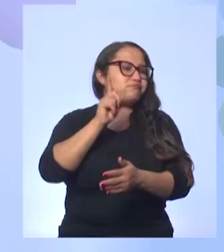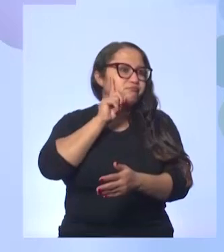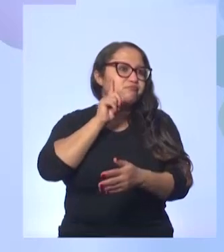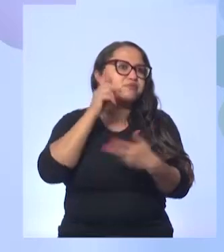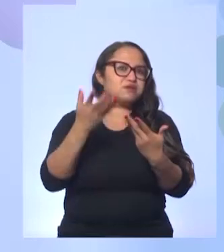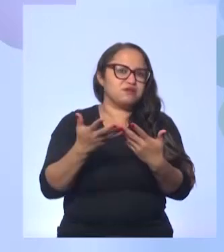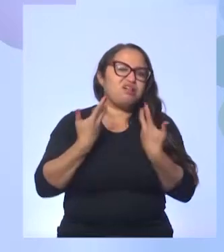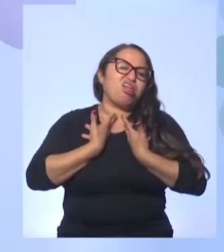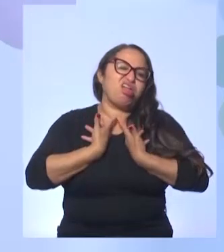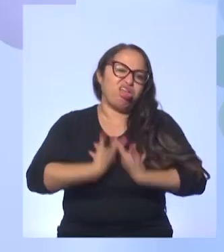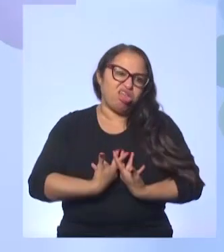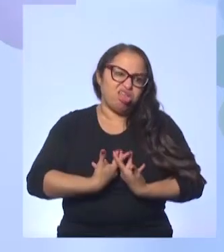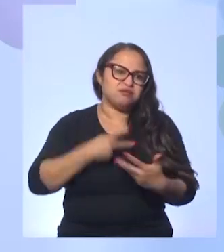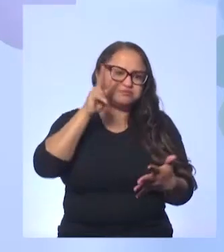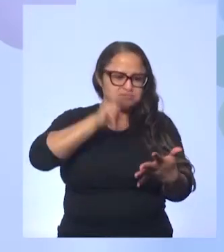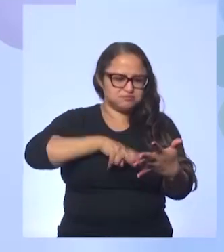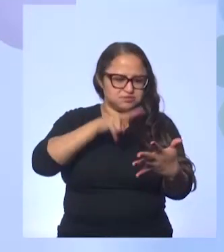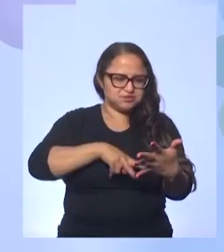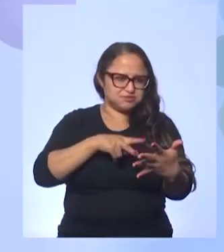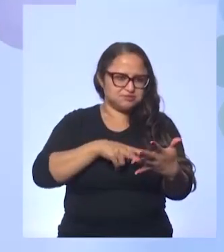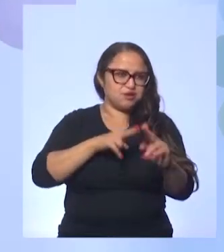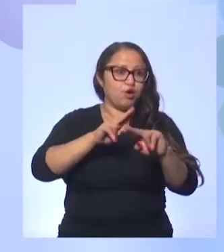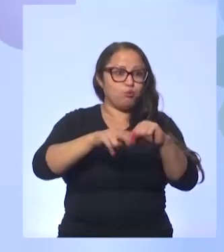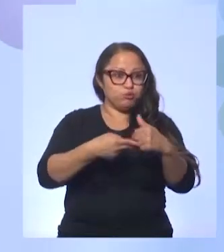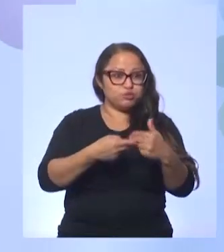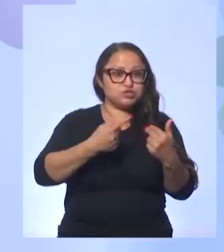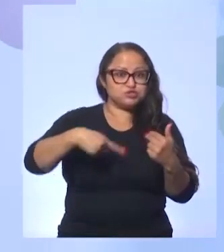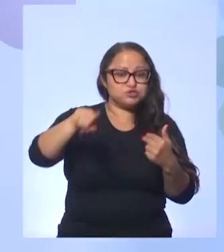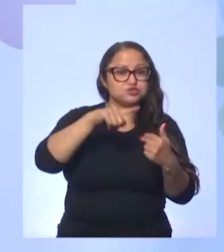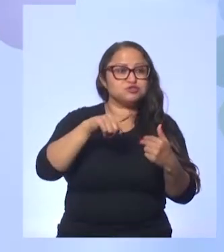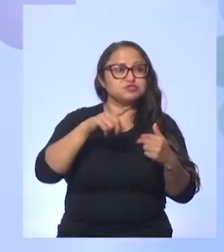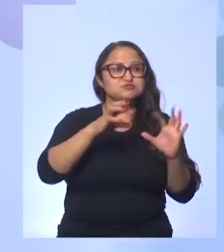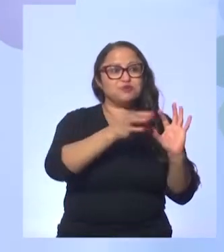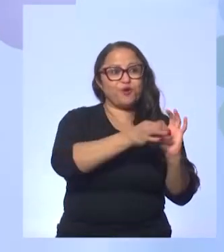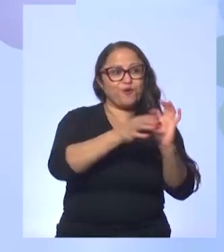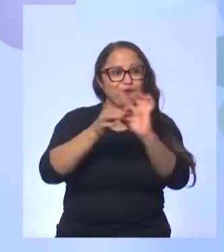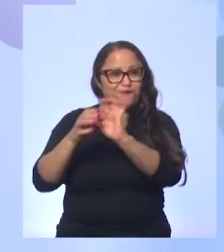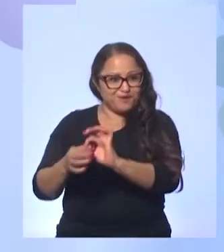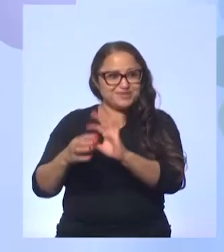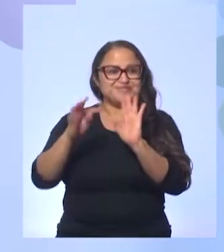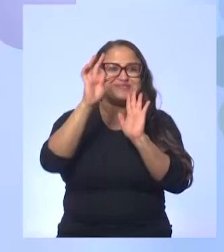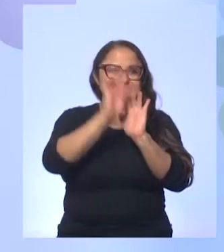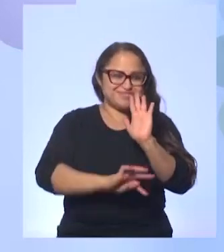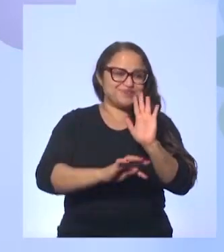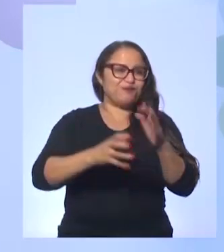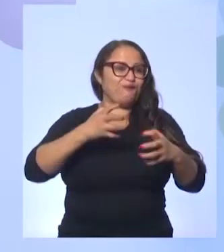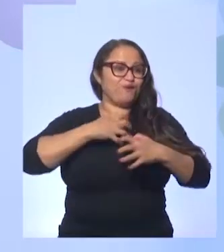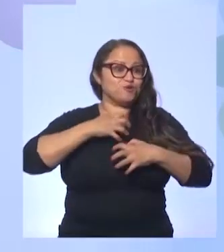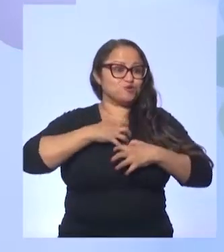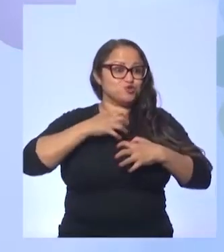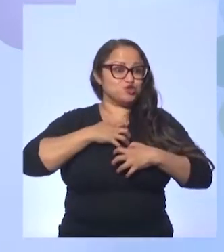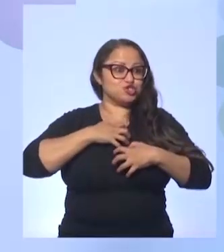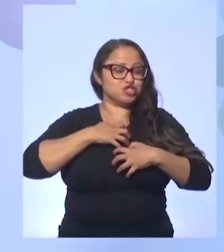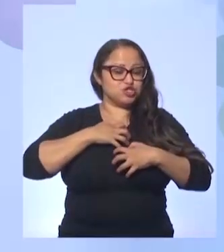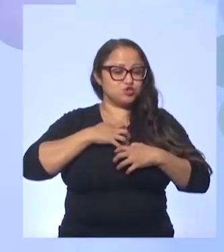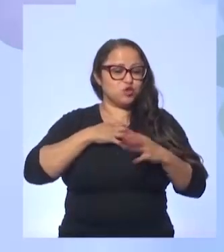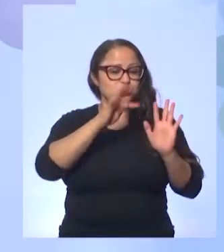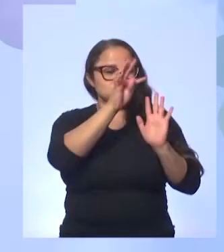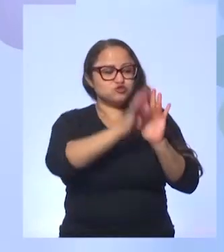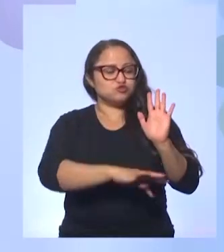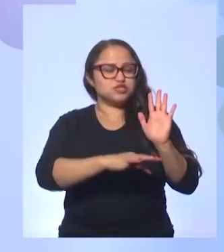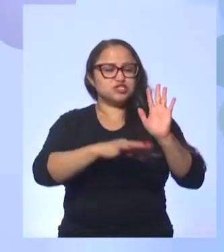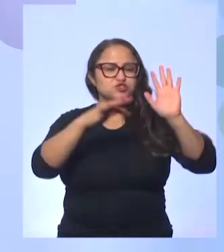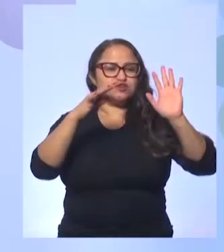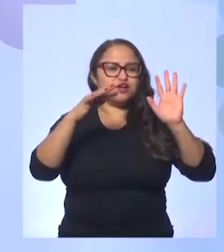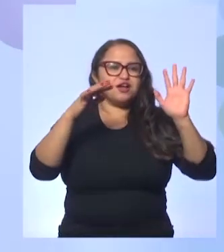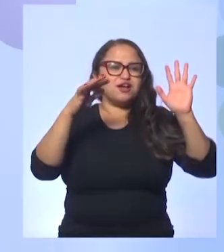ficar cansativo. Então, é isso que a gente chama de coesão textual, uma forma que o texto flua e você